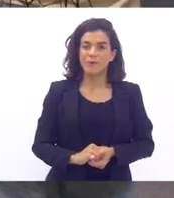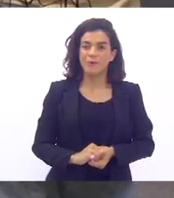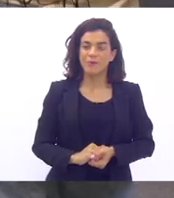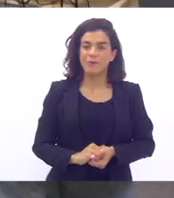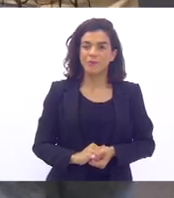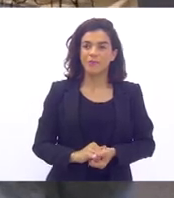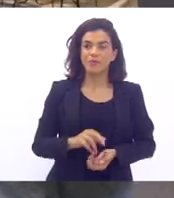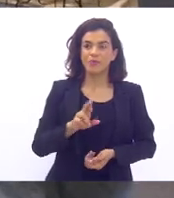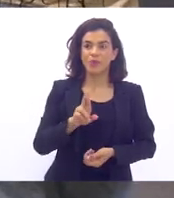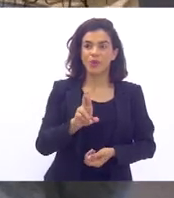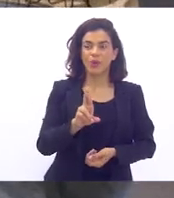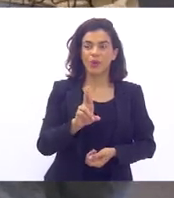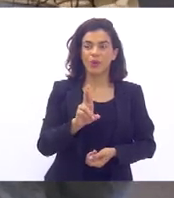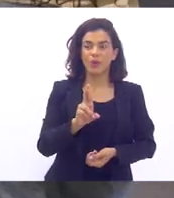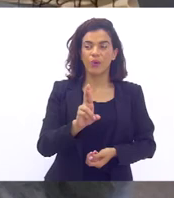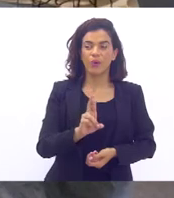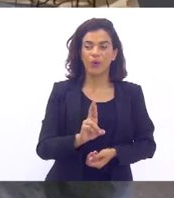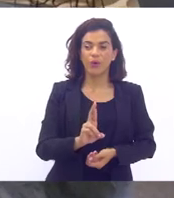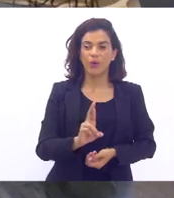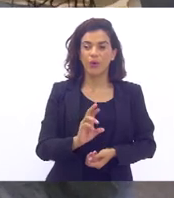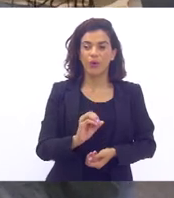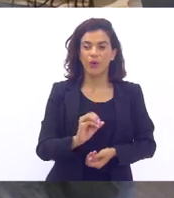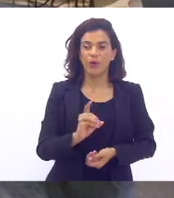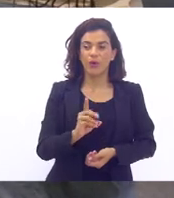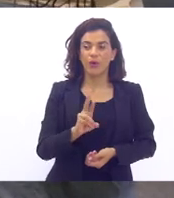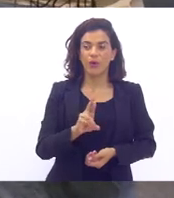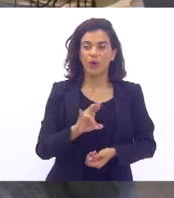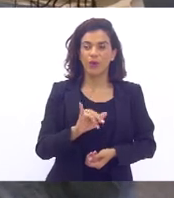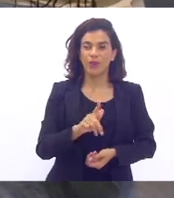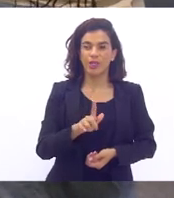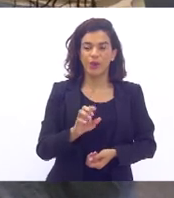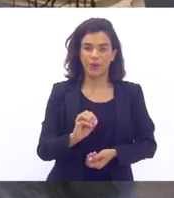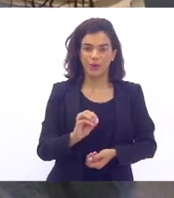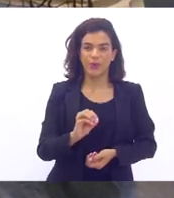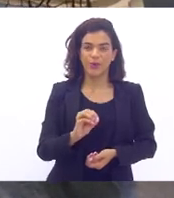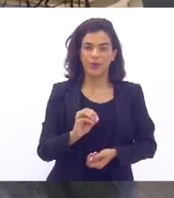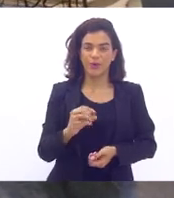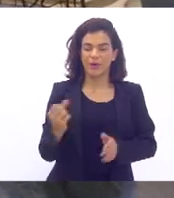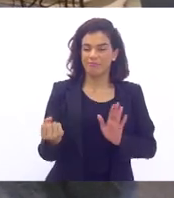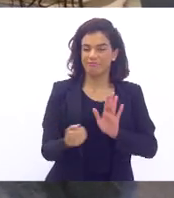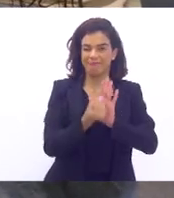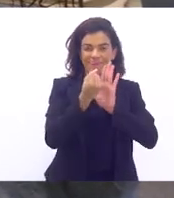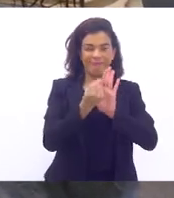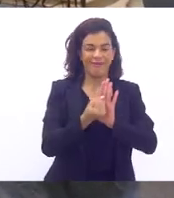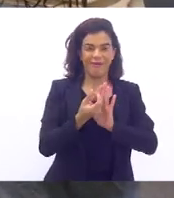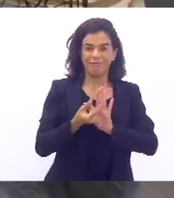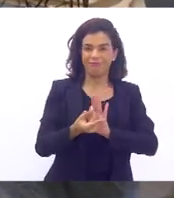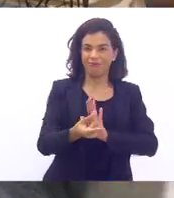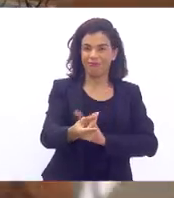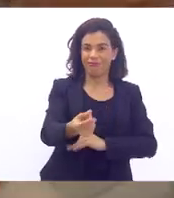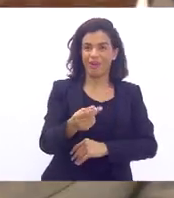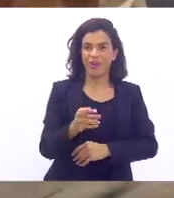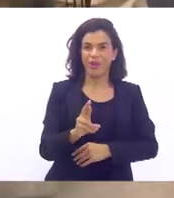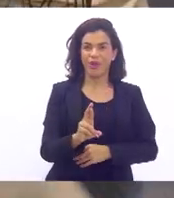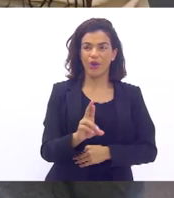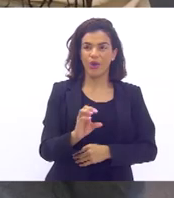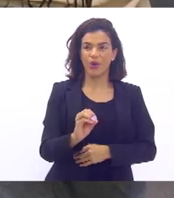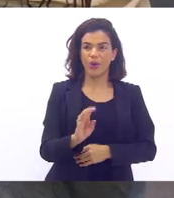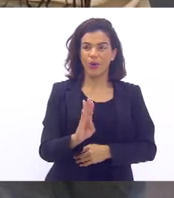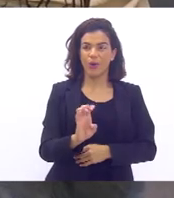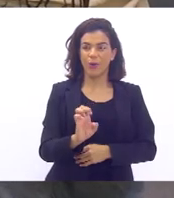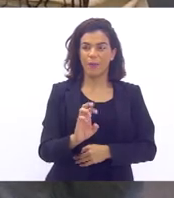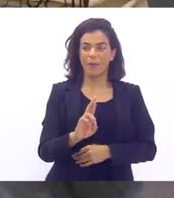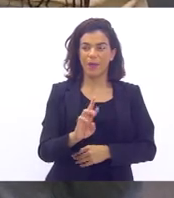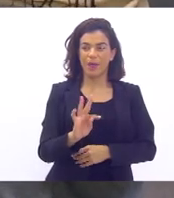o Rodrigo o Rodrigo Dinamite é filho do Gui chama ele de Lendário né lendário Roberto Dinamite Deputado